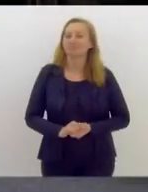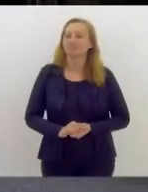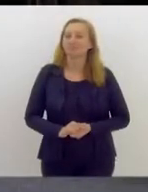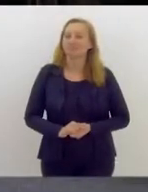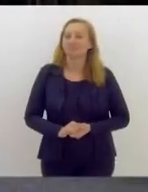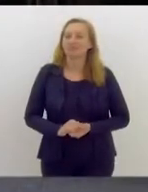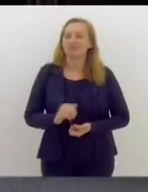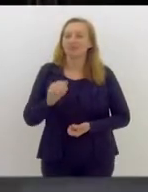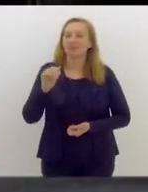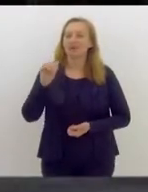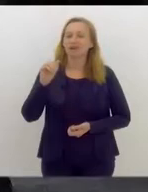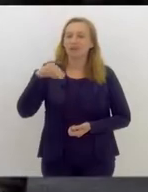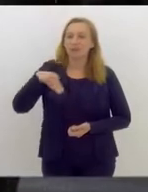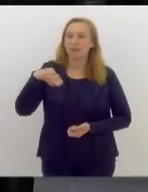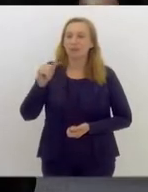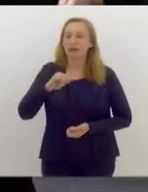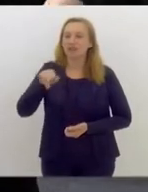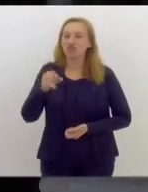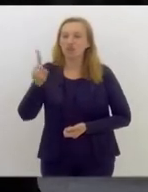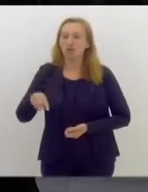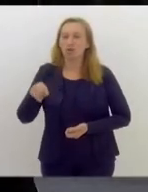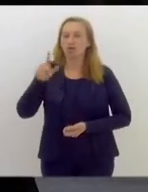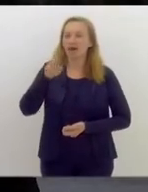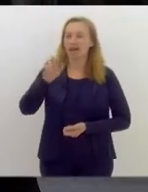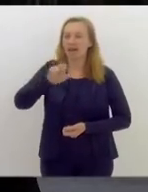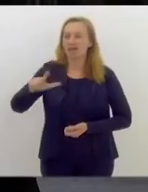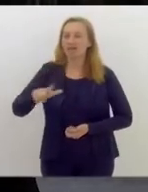A major bombeiro Raquel Cristina.